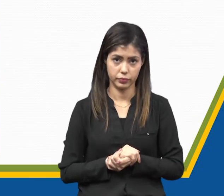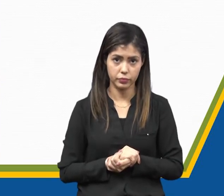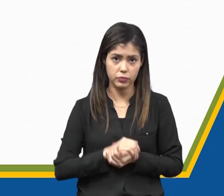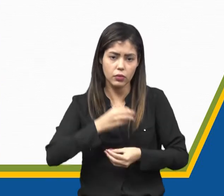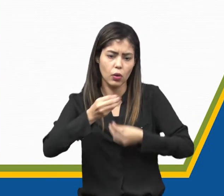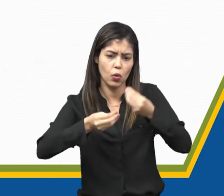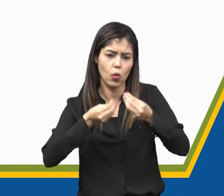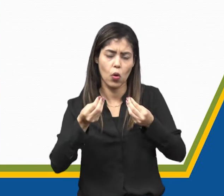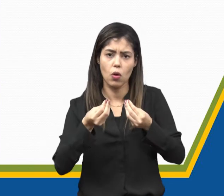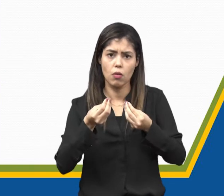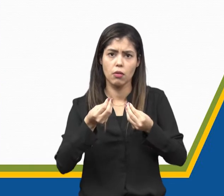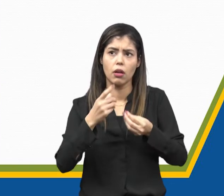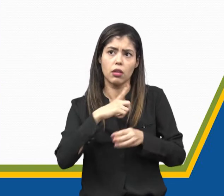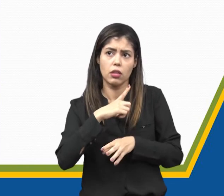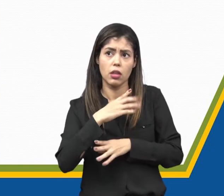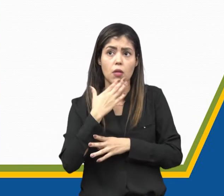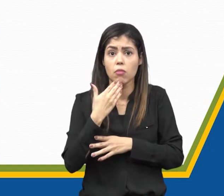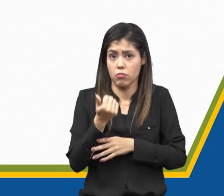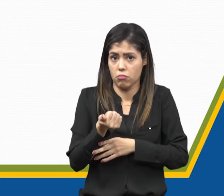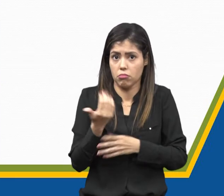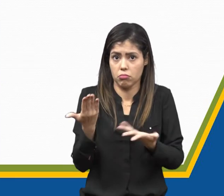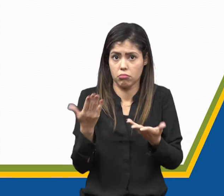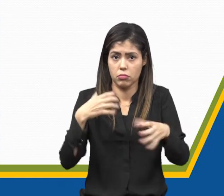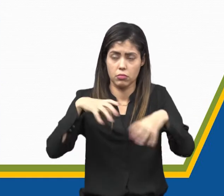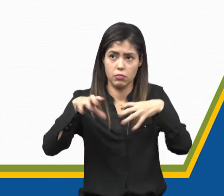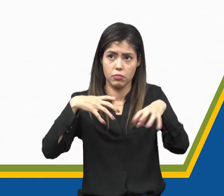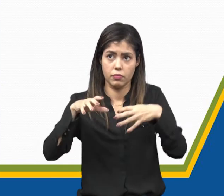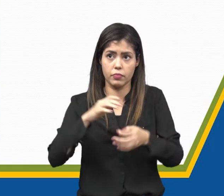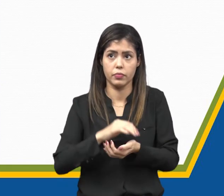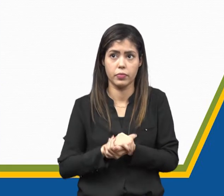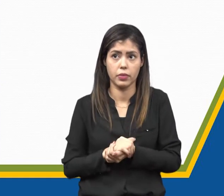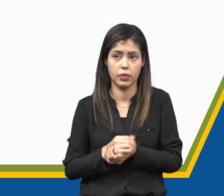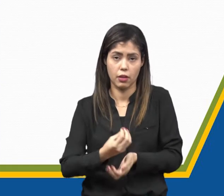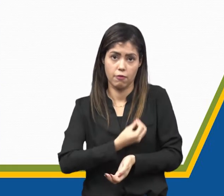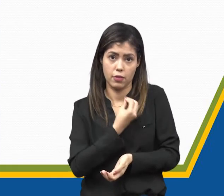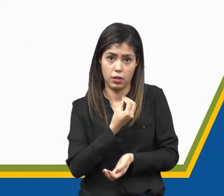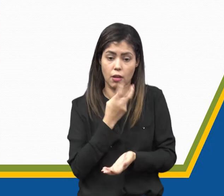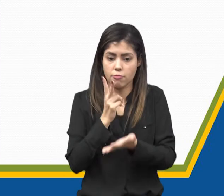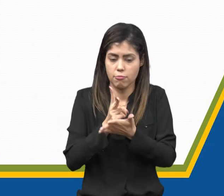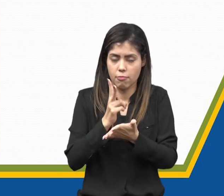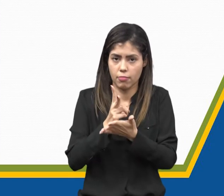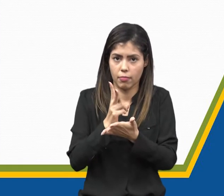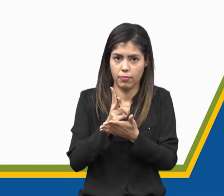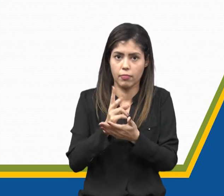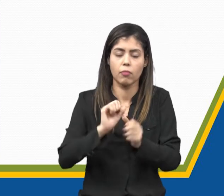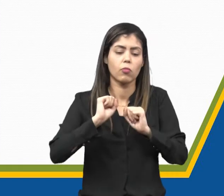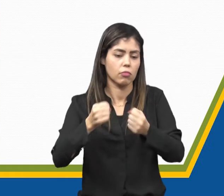Como melhorar e manter a sua mobilidade? Mantendo uma vida ativa,